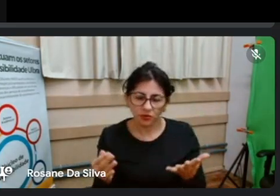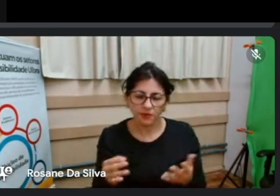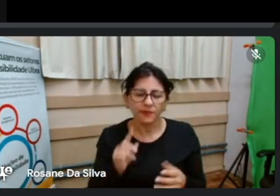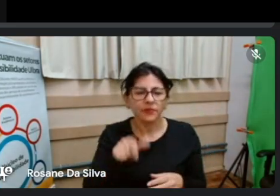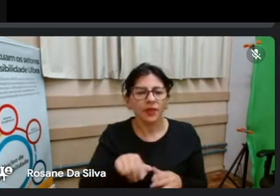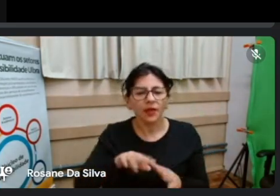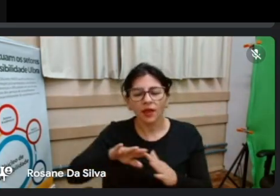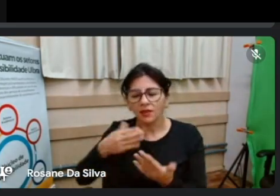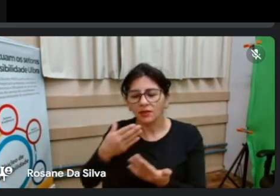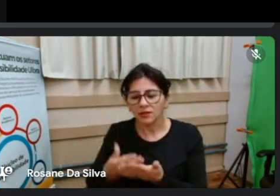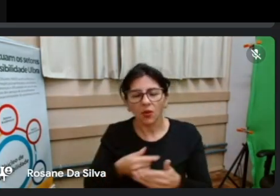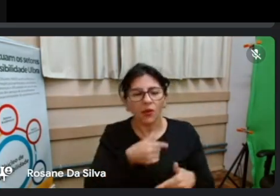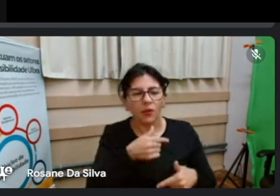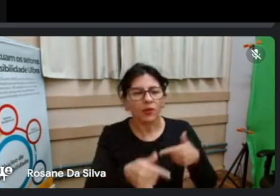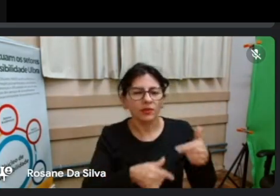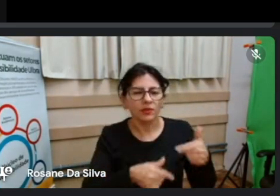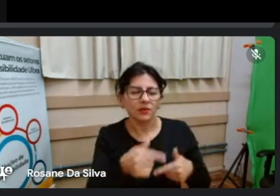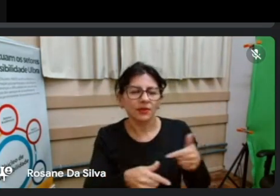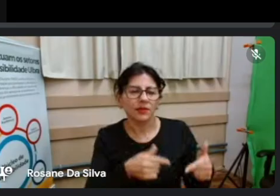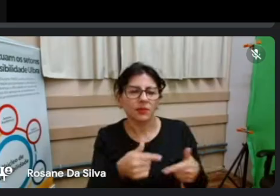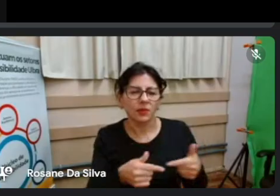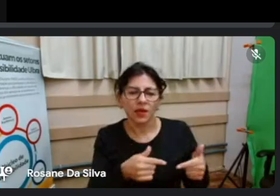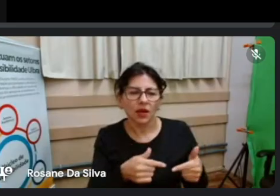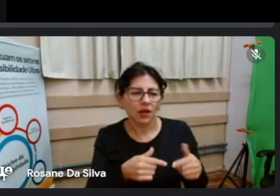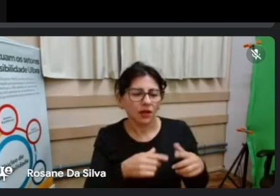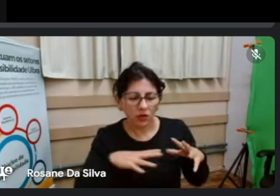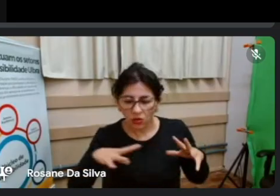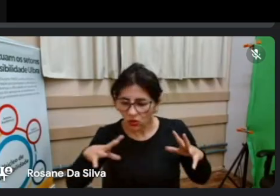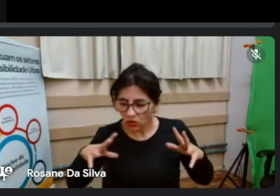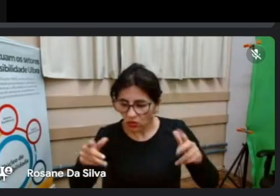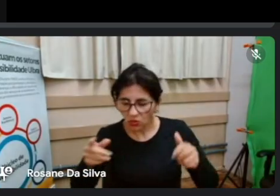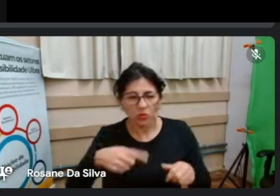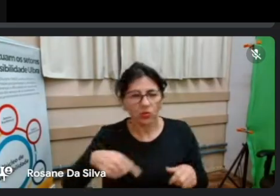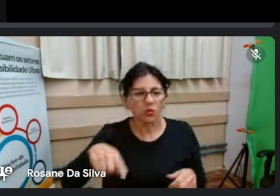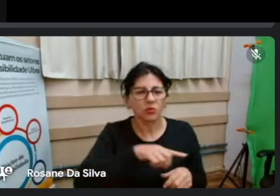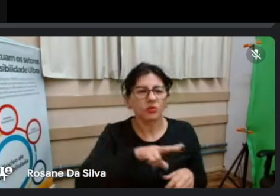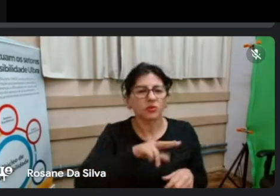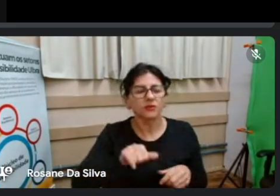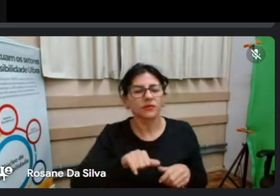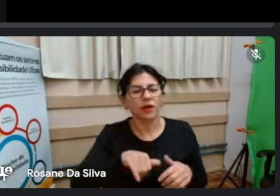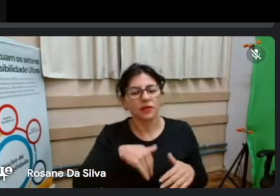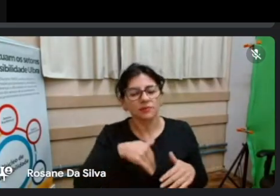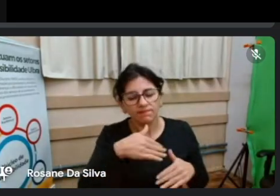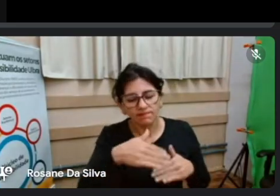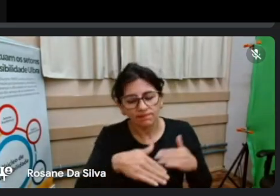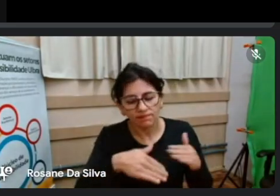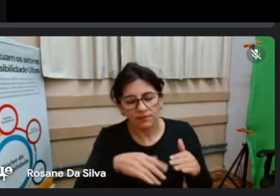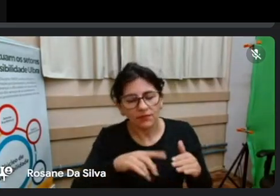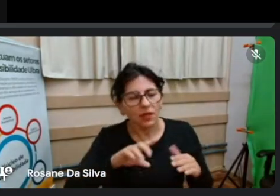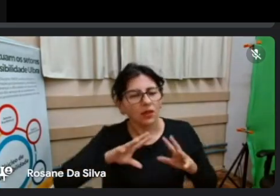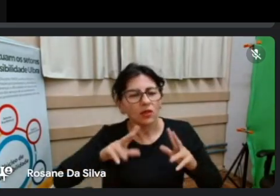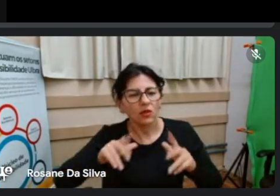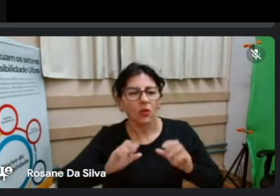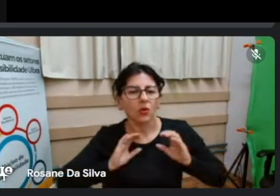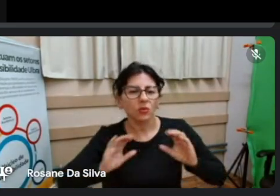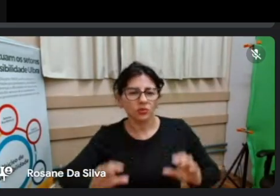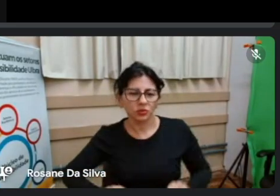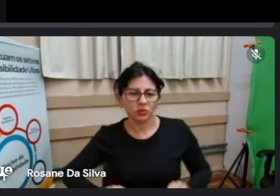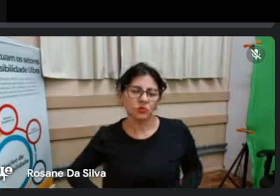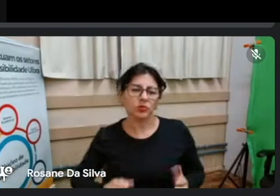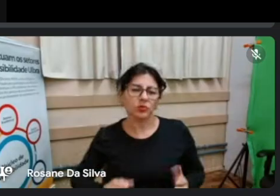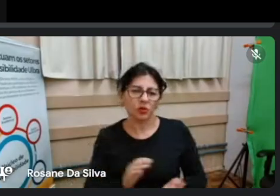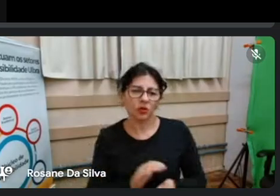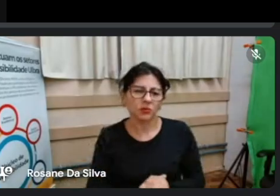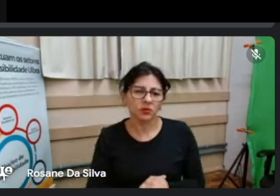escola é no trabalho é e tudo isso vai se desenhando e são todos os corpos como a gente vê um